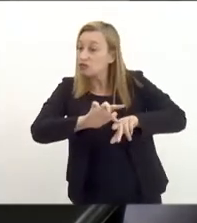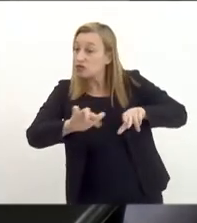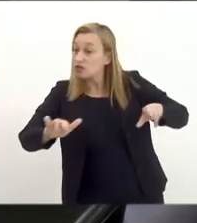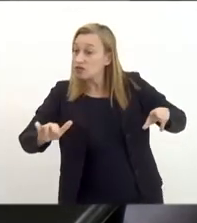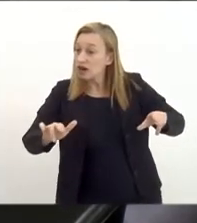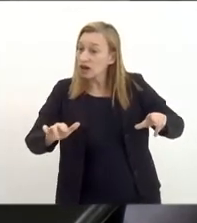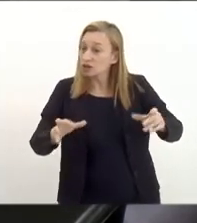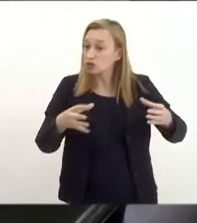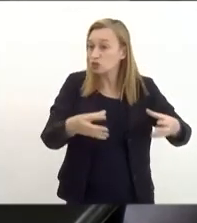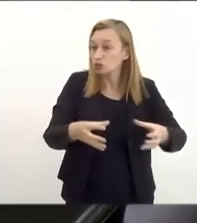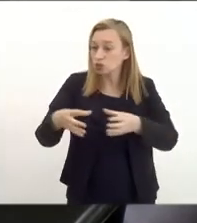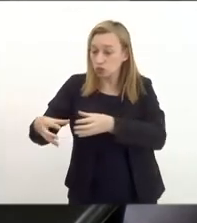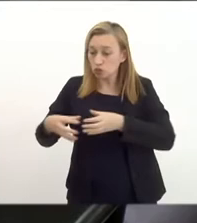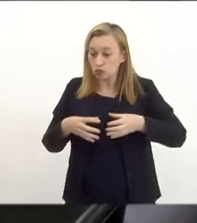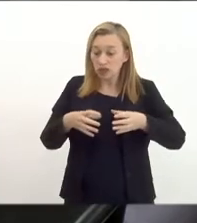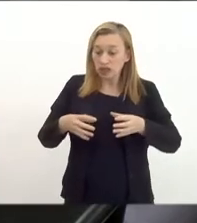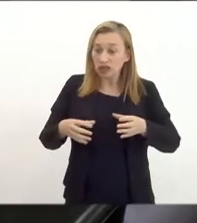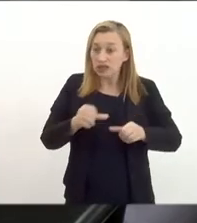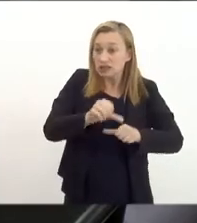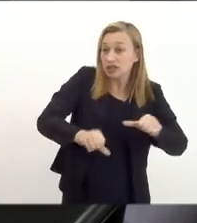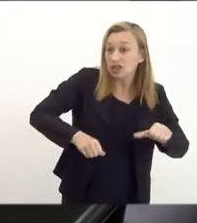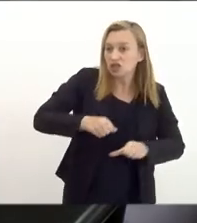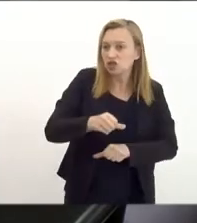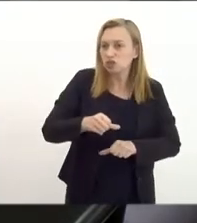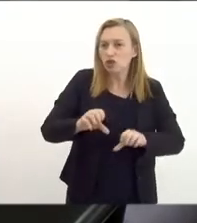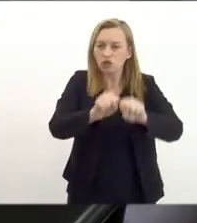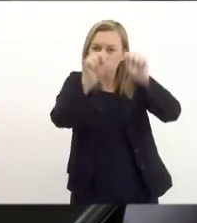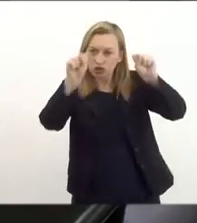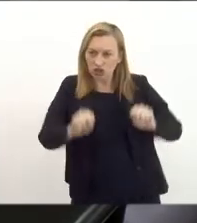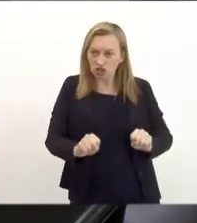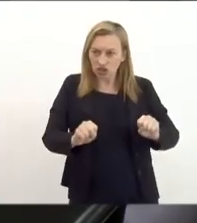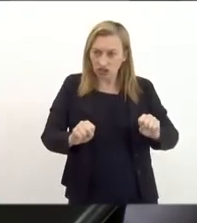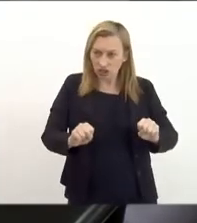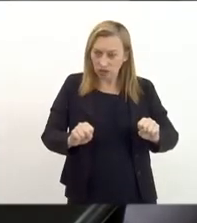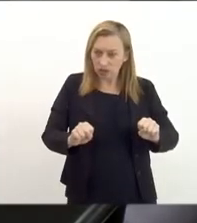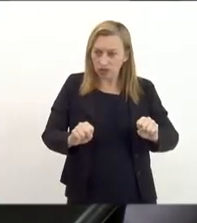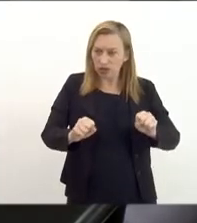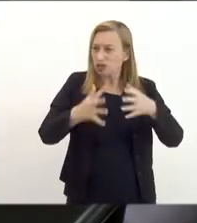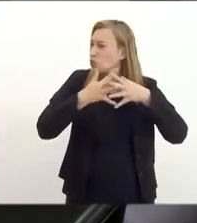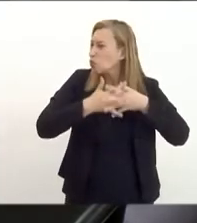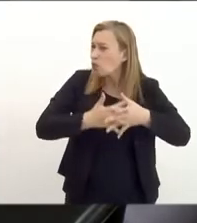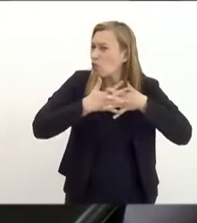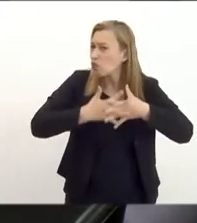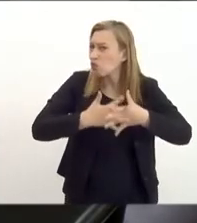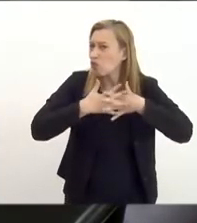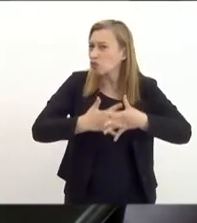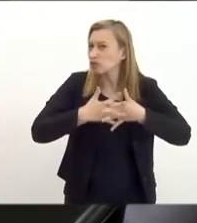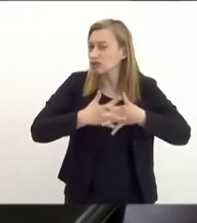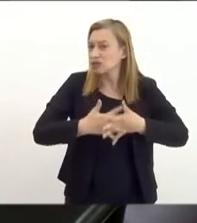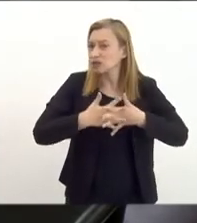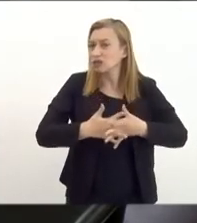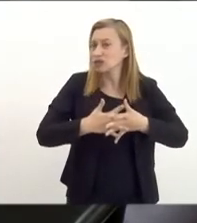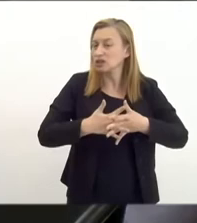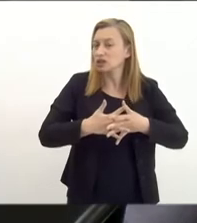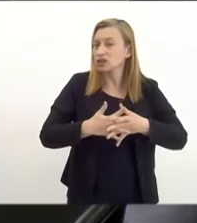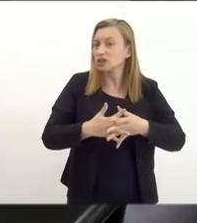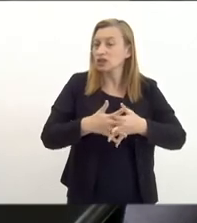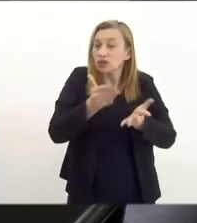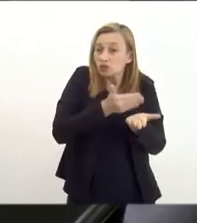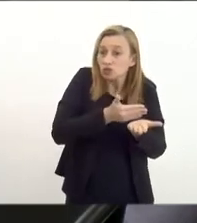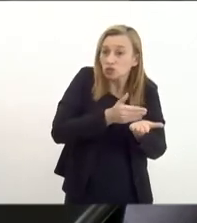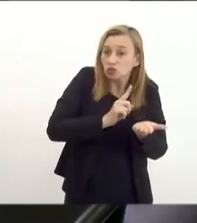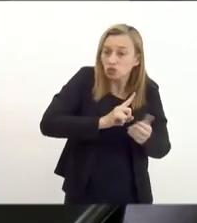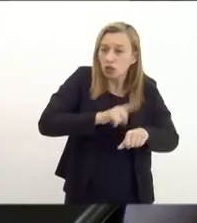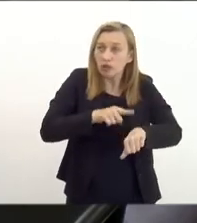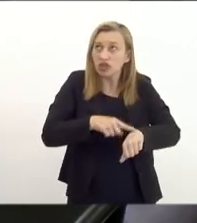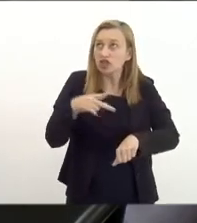isso se transforma num sistema numa teia tão complexa o que o partir do